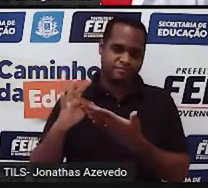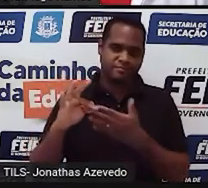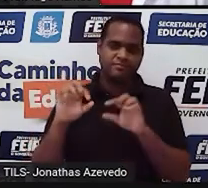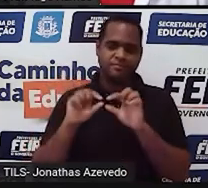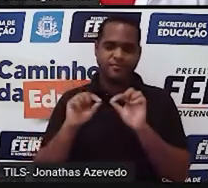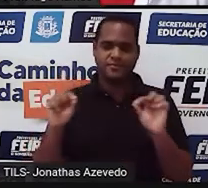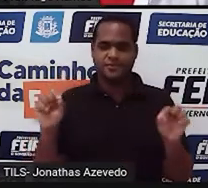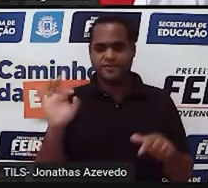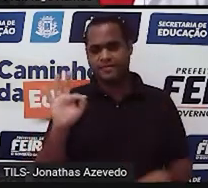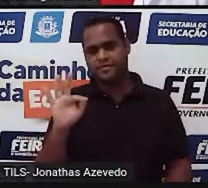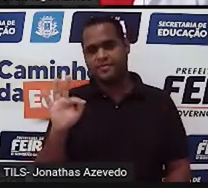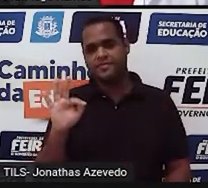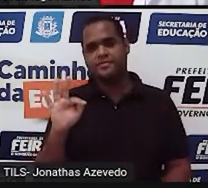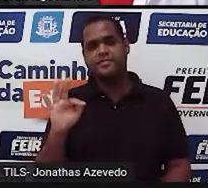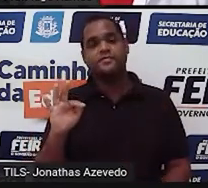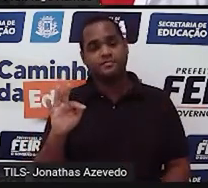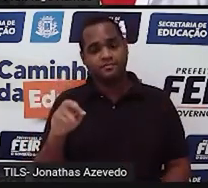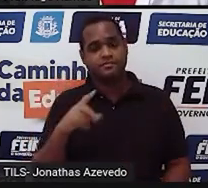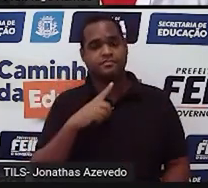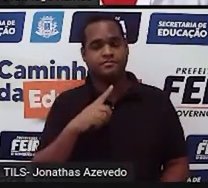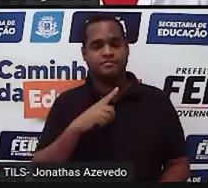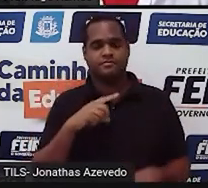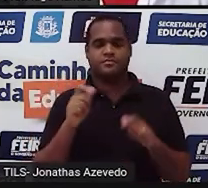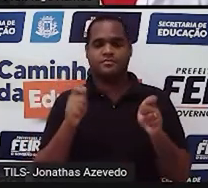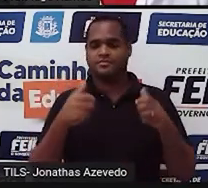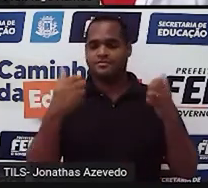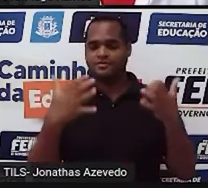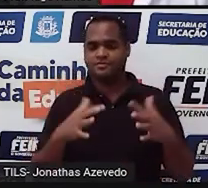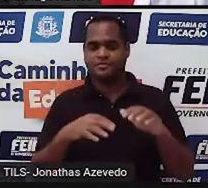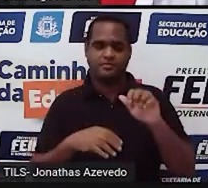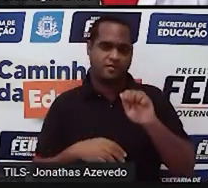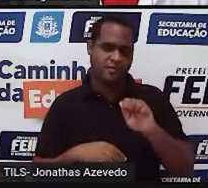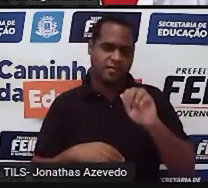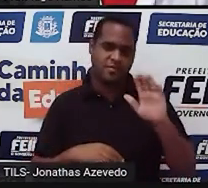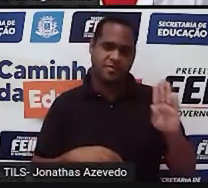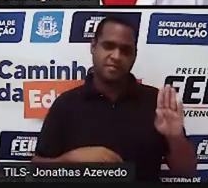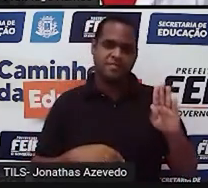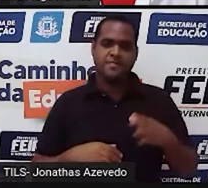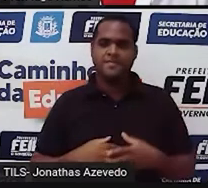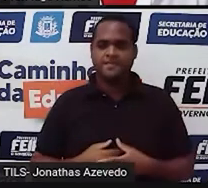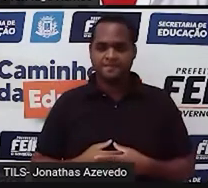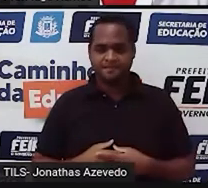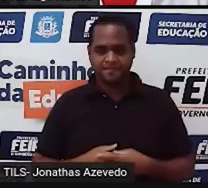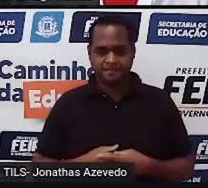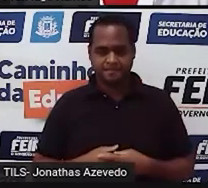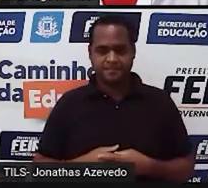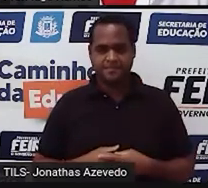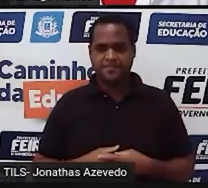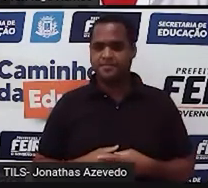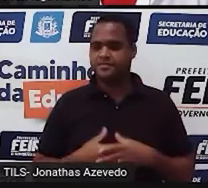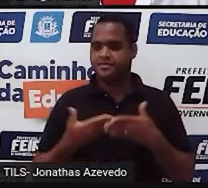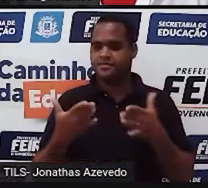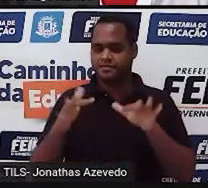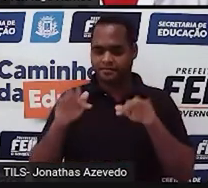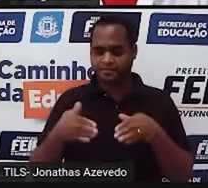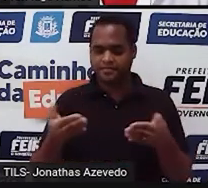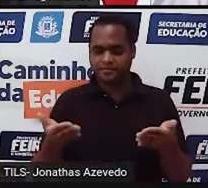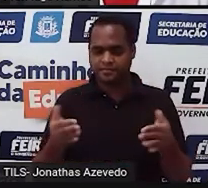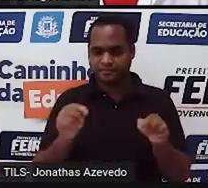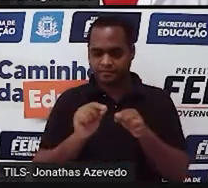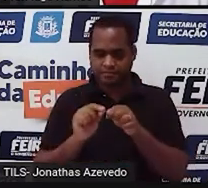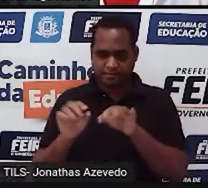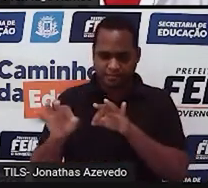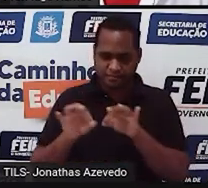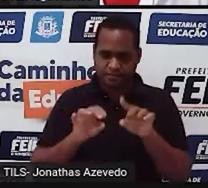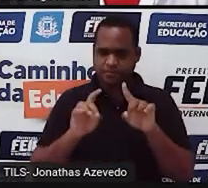reta f e ela passa né pelos pontos A e B isso que eu acabei de fazer é uma